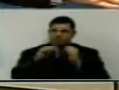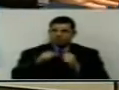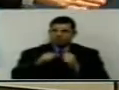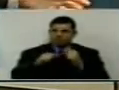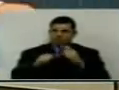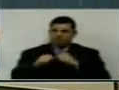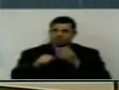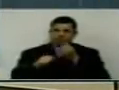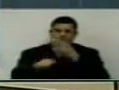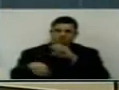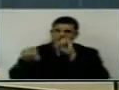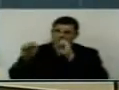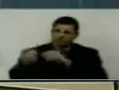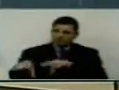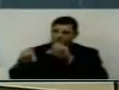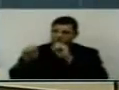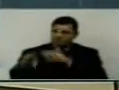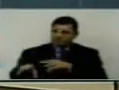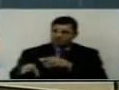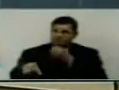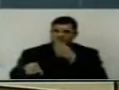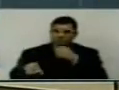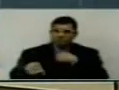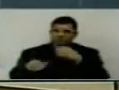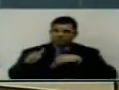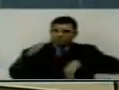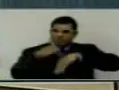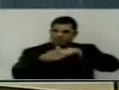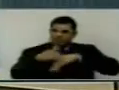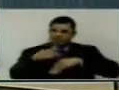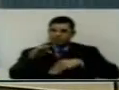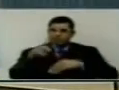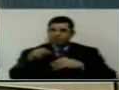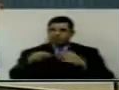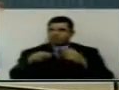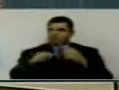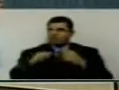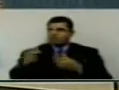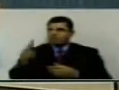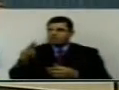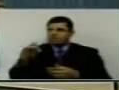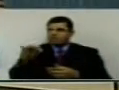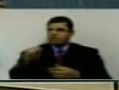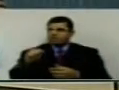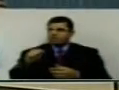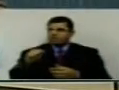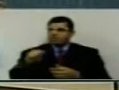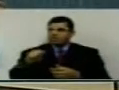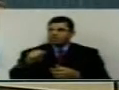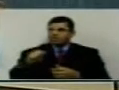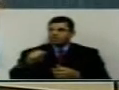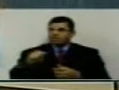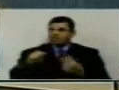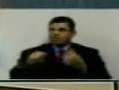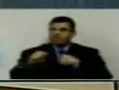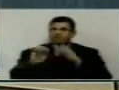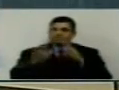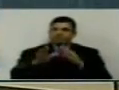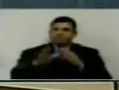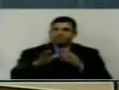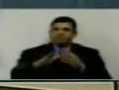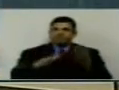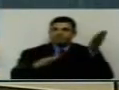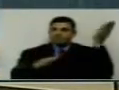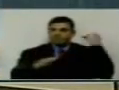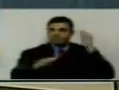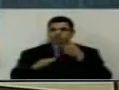uma boa educação. E eu joguei, Verônica, num time vinculado a uma universidade, e eu já veterano, eu dizia